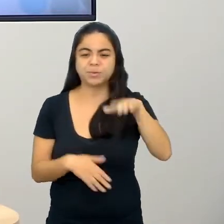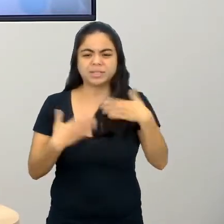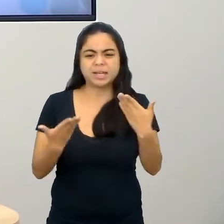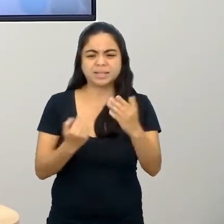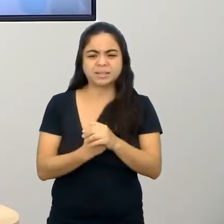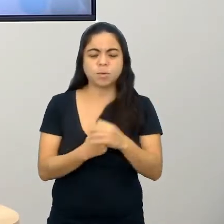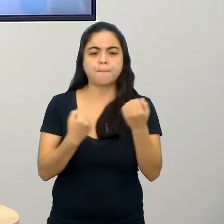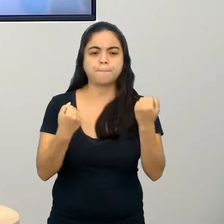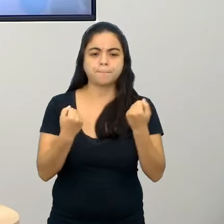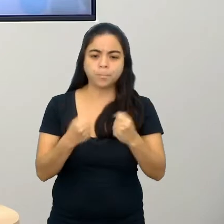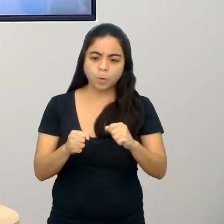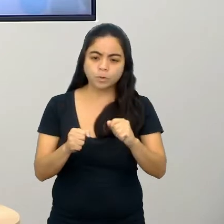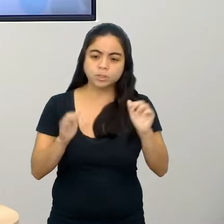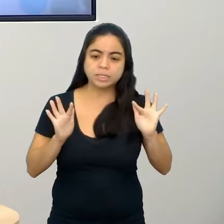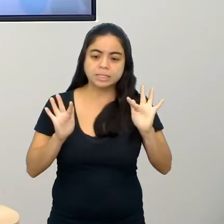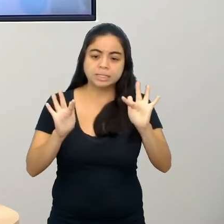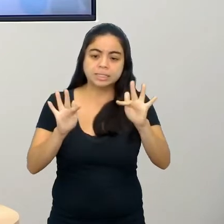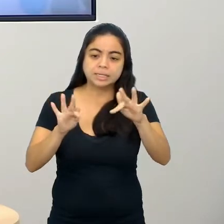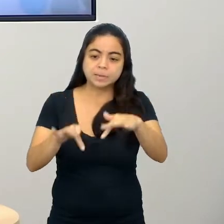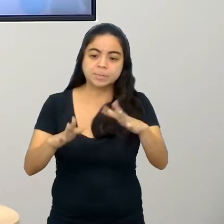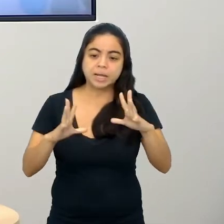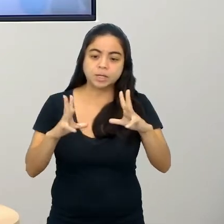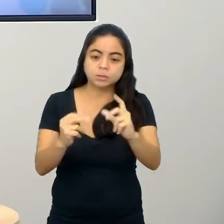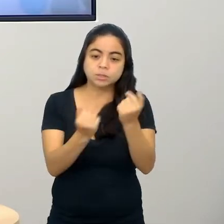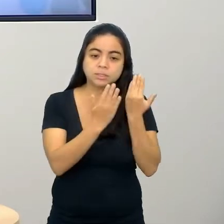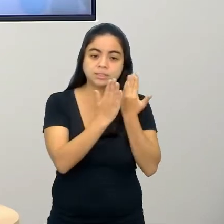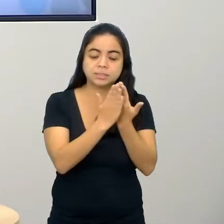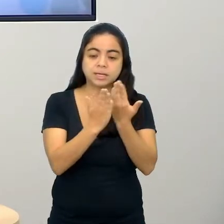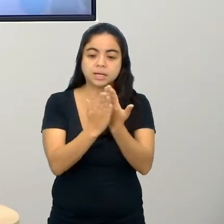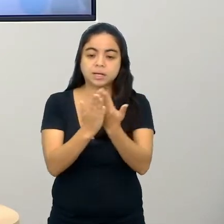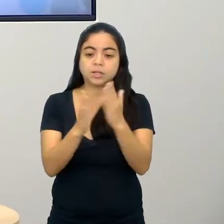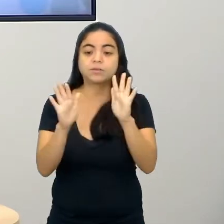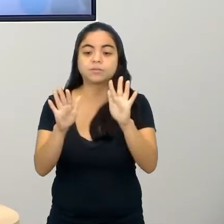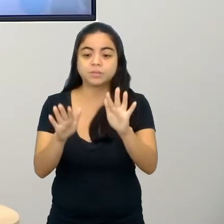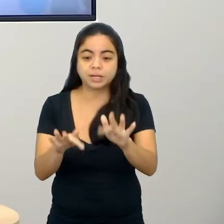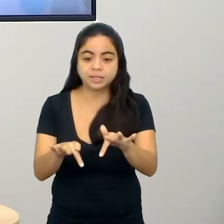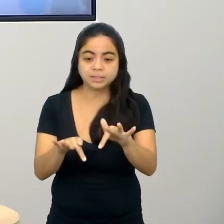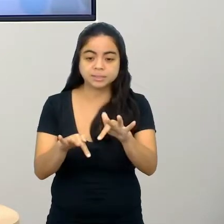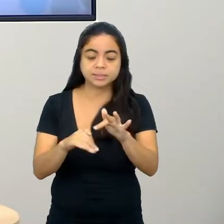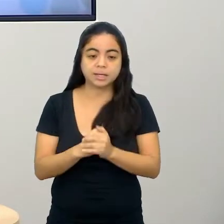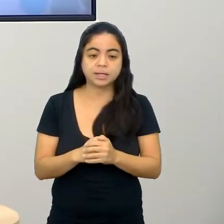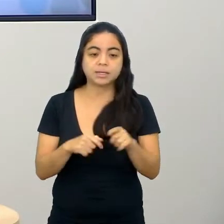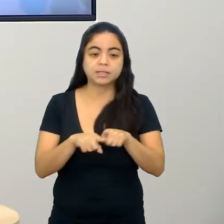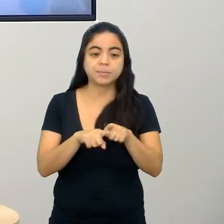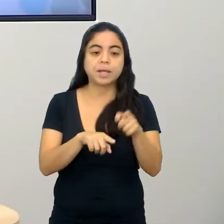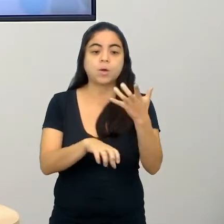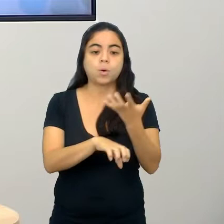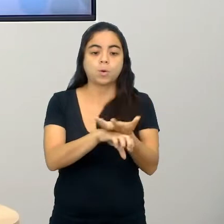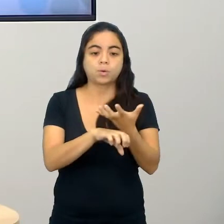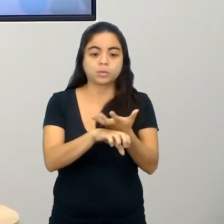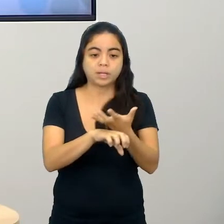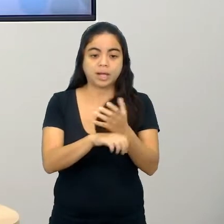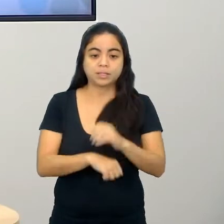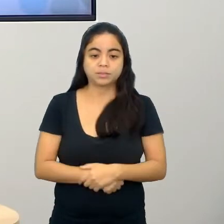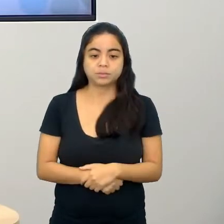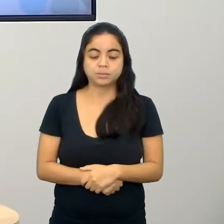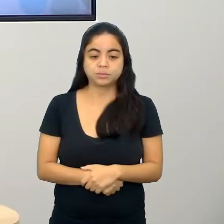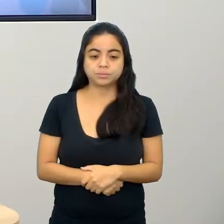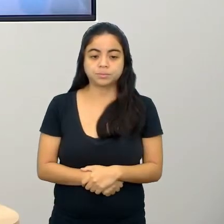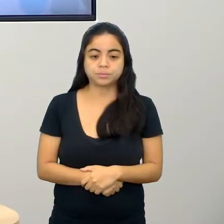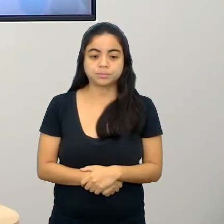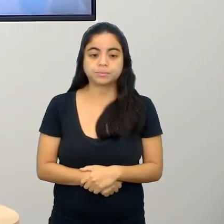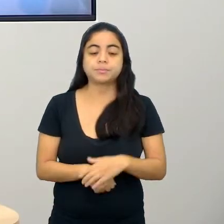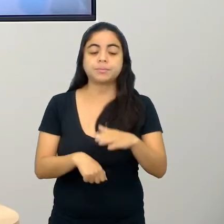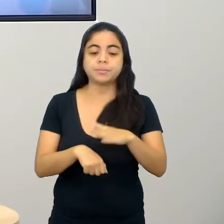gente pudesse terminar todas as nossas aulas, né? Para que a gente pudesse finalizar a nossa unidade curricular a tempo, a gente